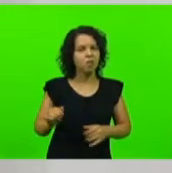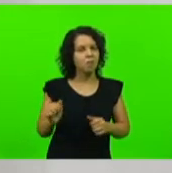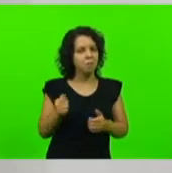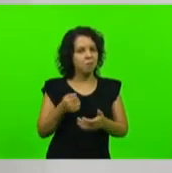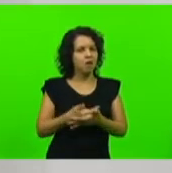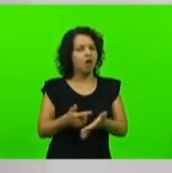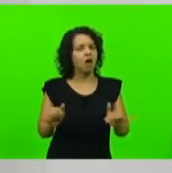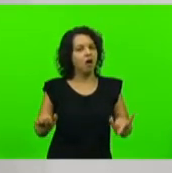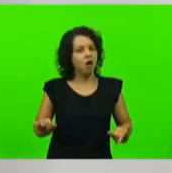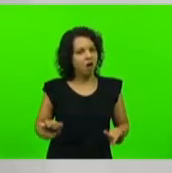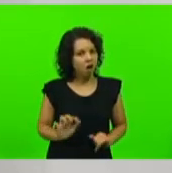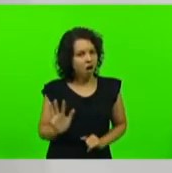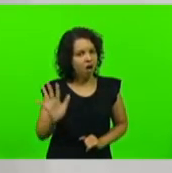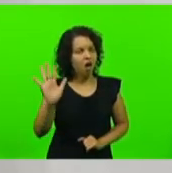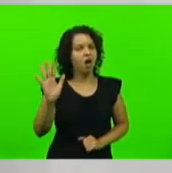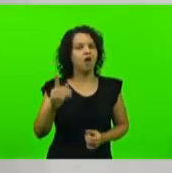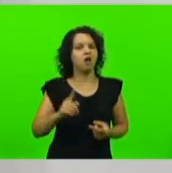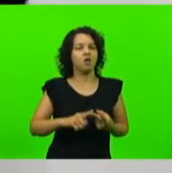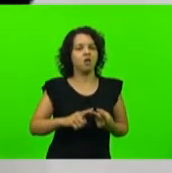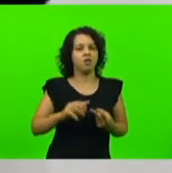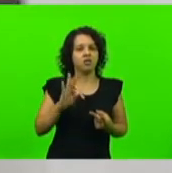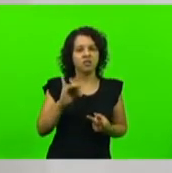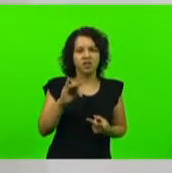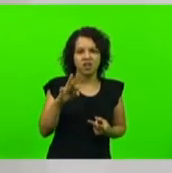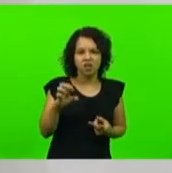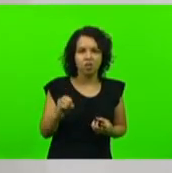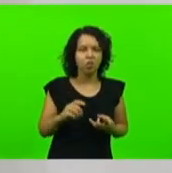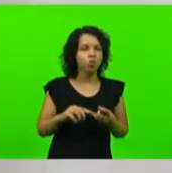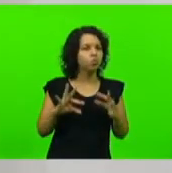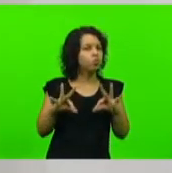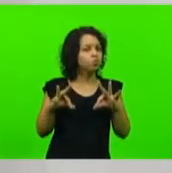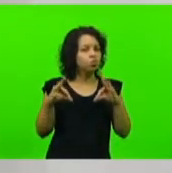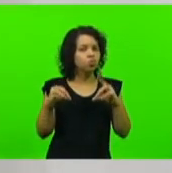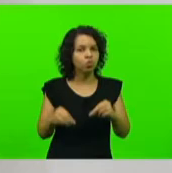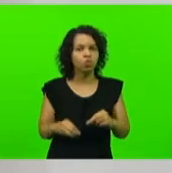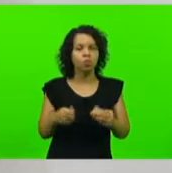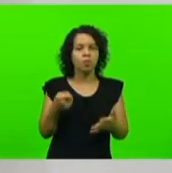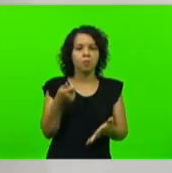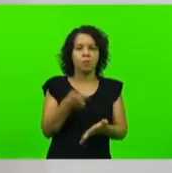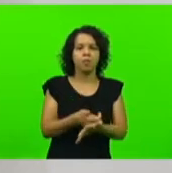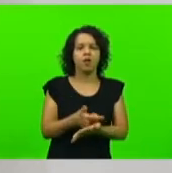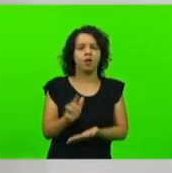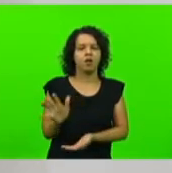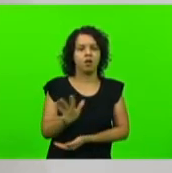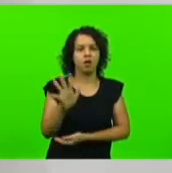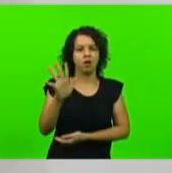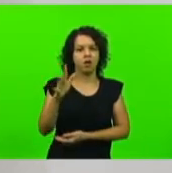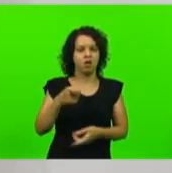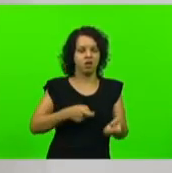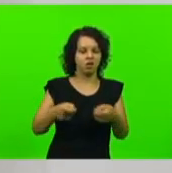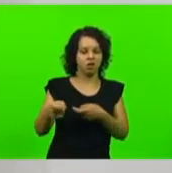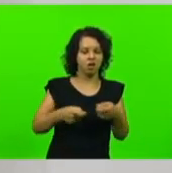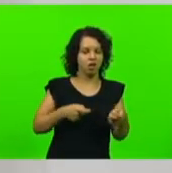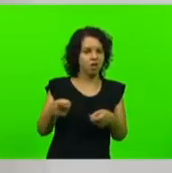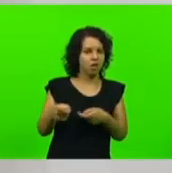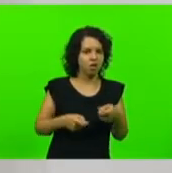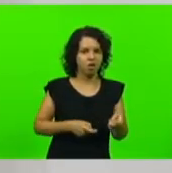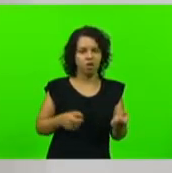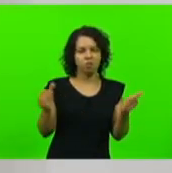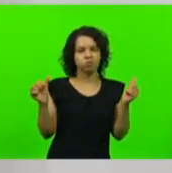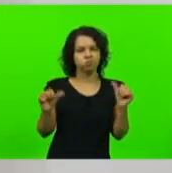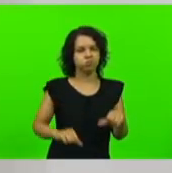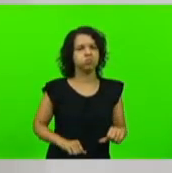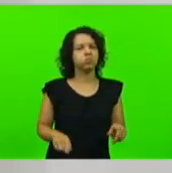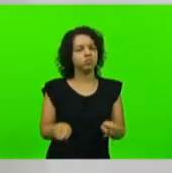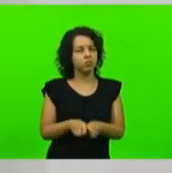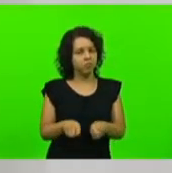mais caro o trigo, vai pagar mais caro tudo por conta de uma guerra estúpida. Assim como essa